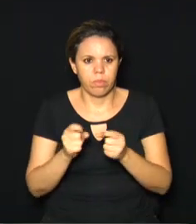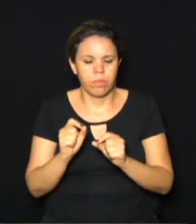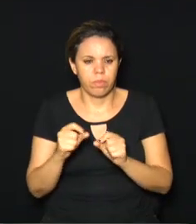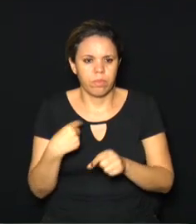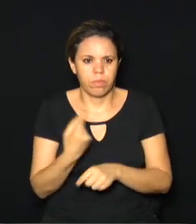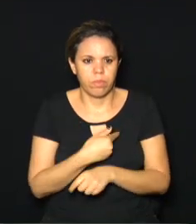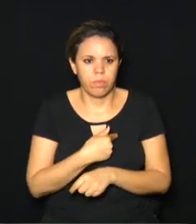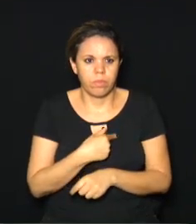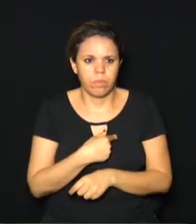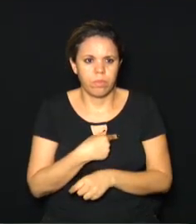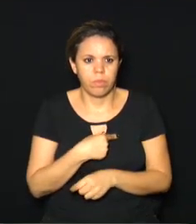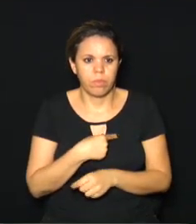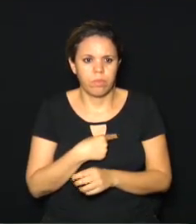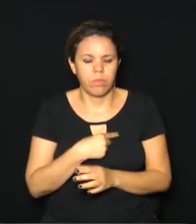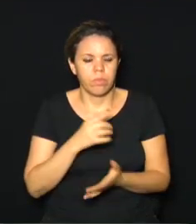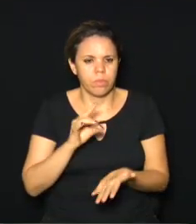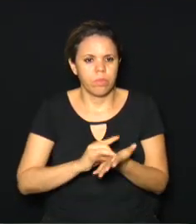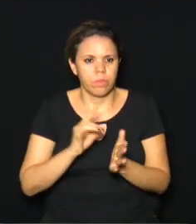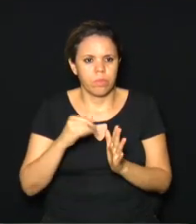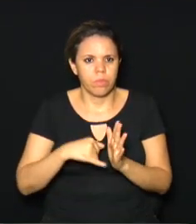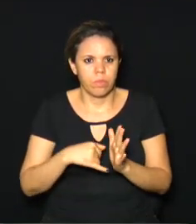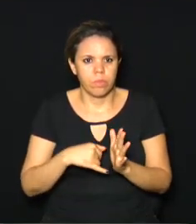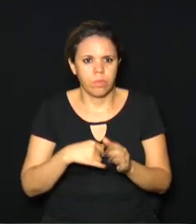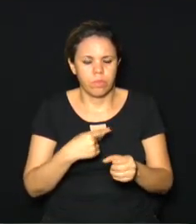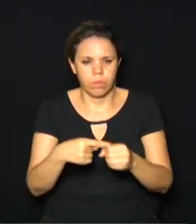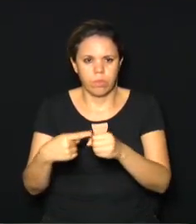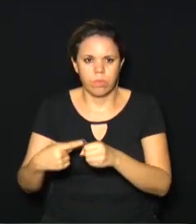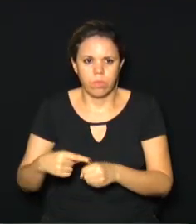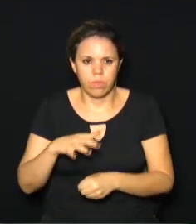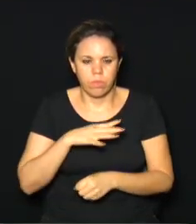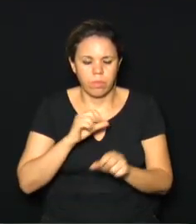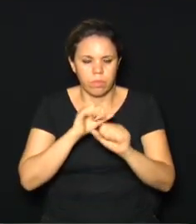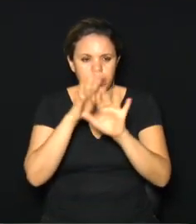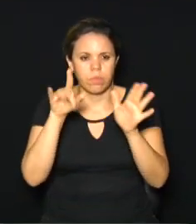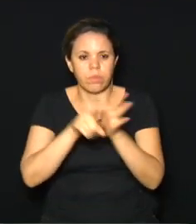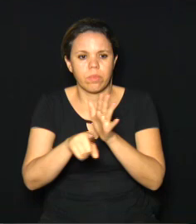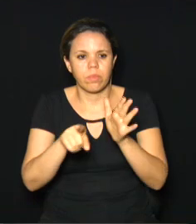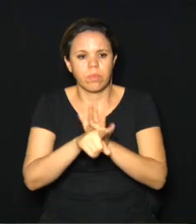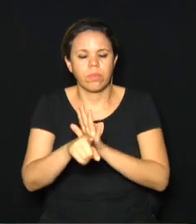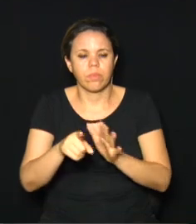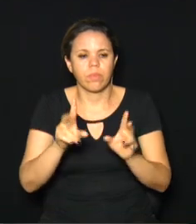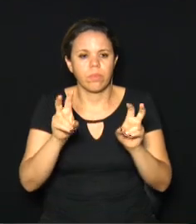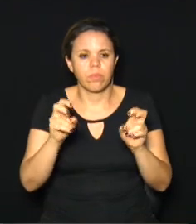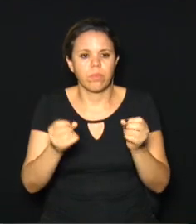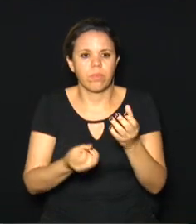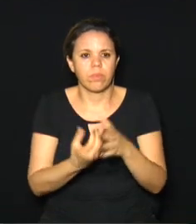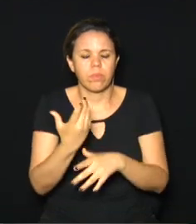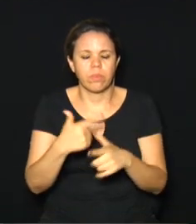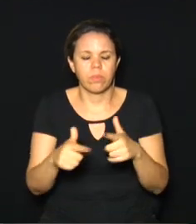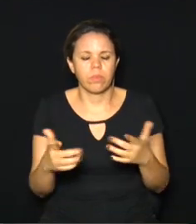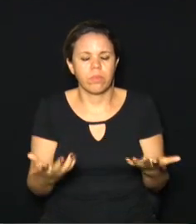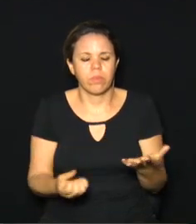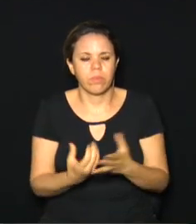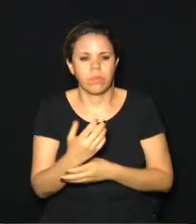nós oficiaremos aí ao município para que esclareça essas questões aí